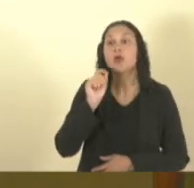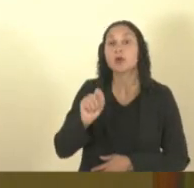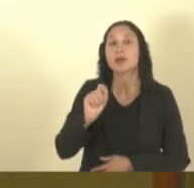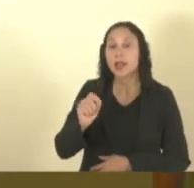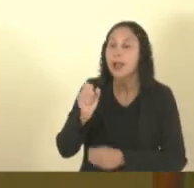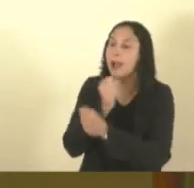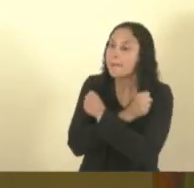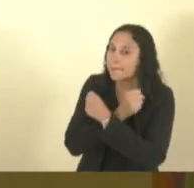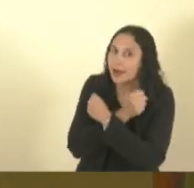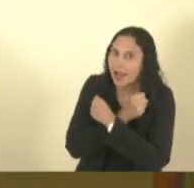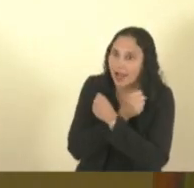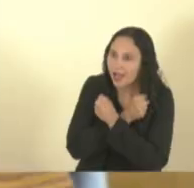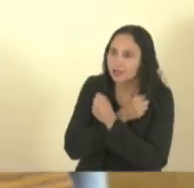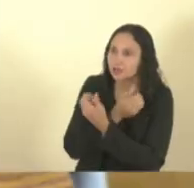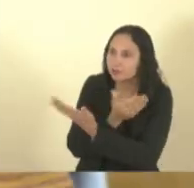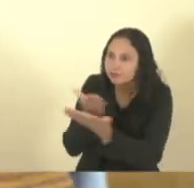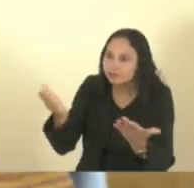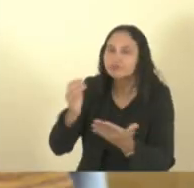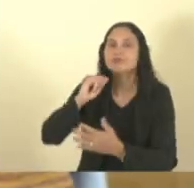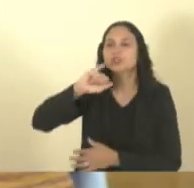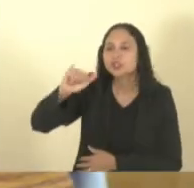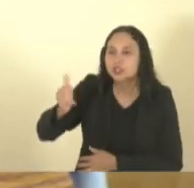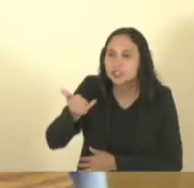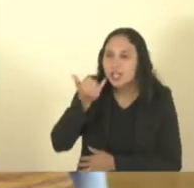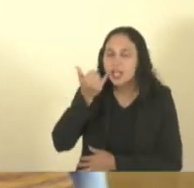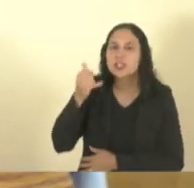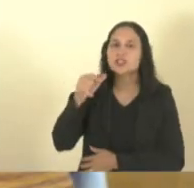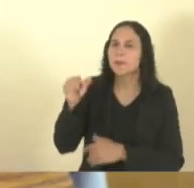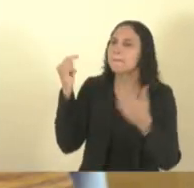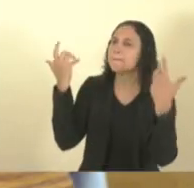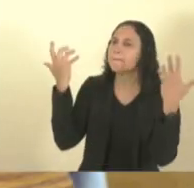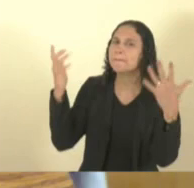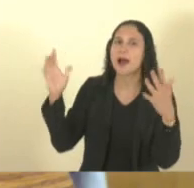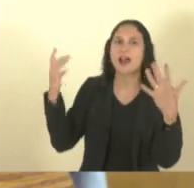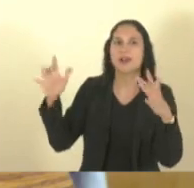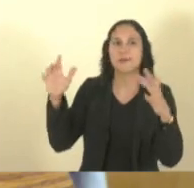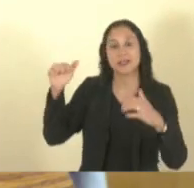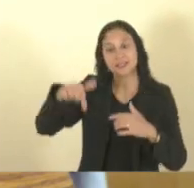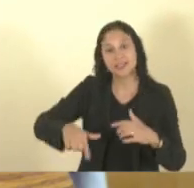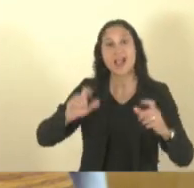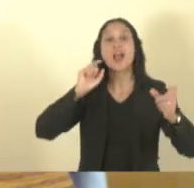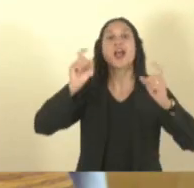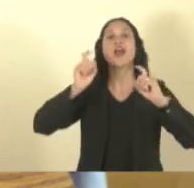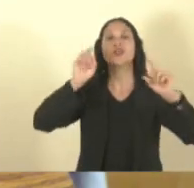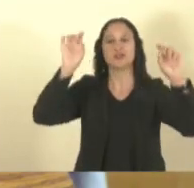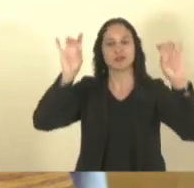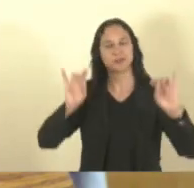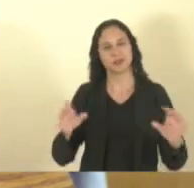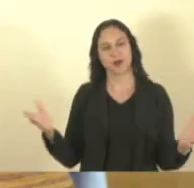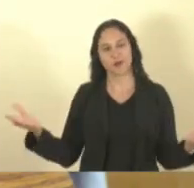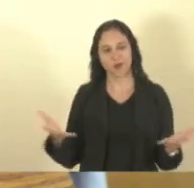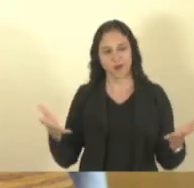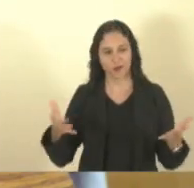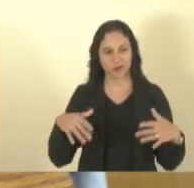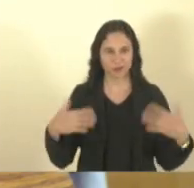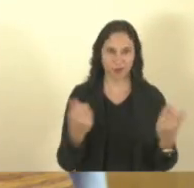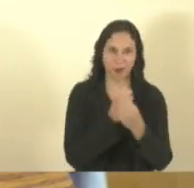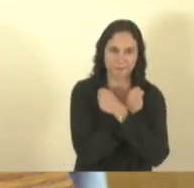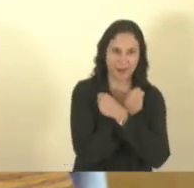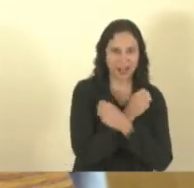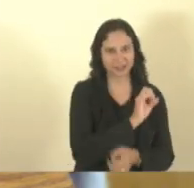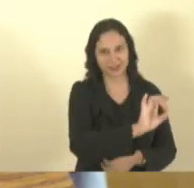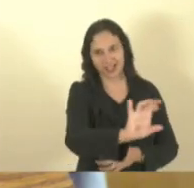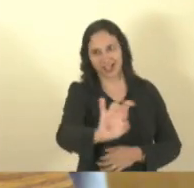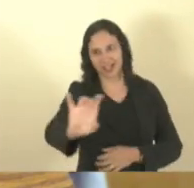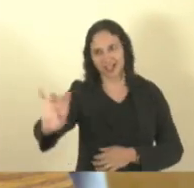à deputada Janete e parabenize pela idealização desse dia. Então quero aqui deixar meu abraço a cada um de